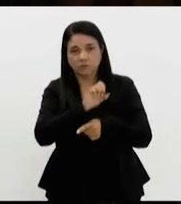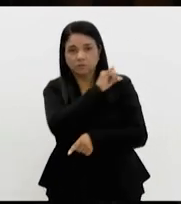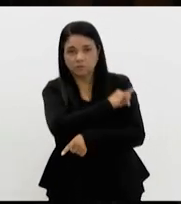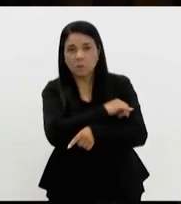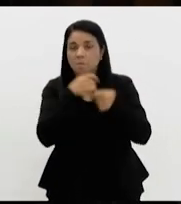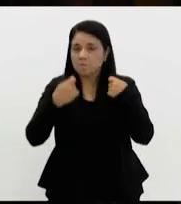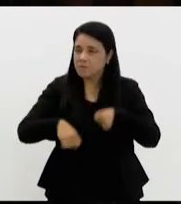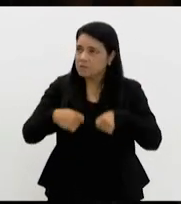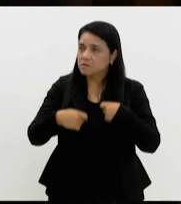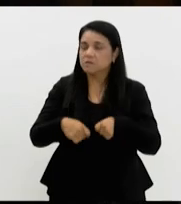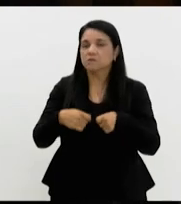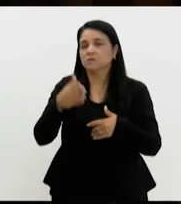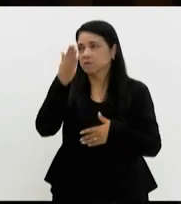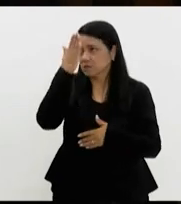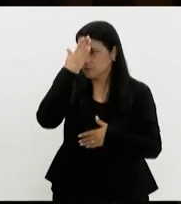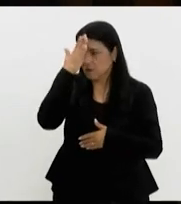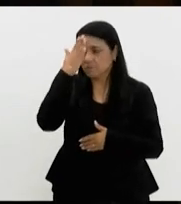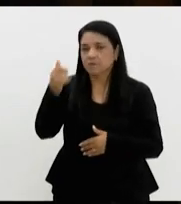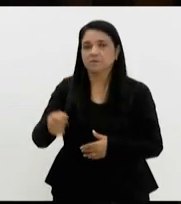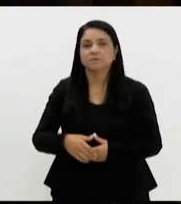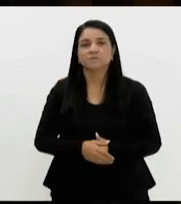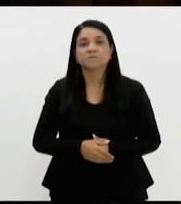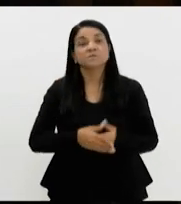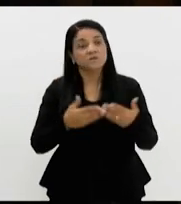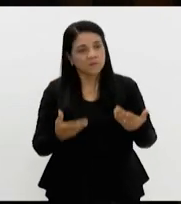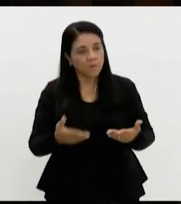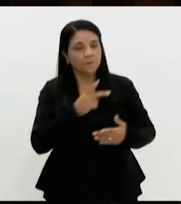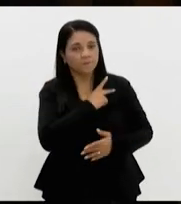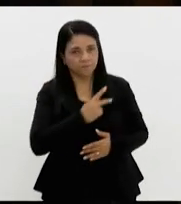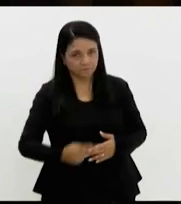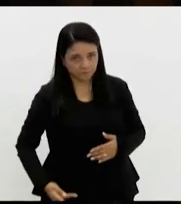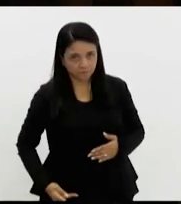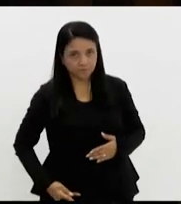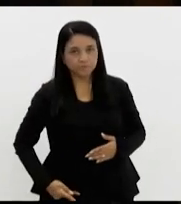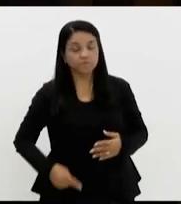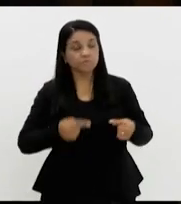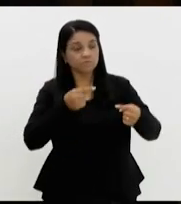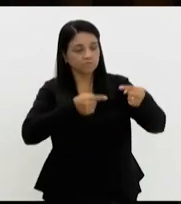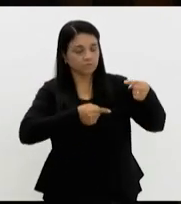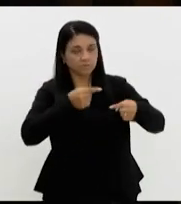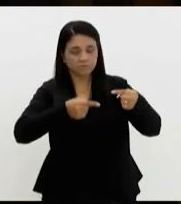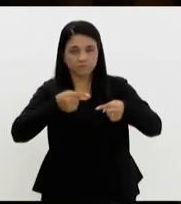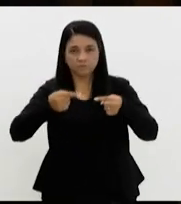vocês e a gente sabe disso. Mas, presidente, entrando aqui no debate